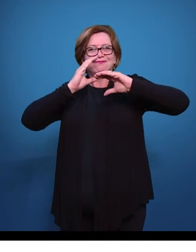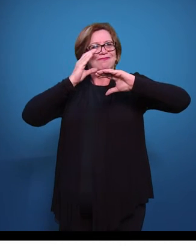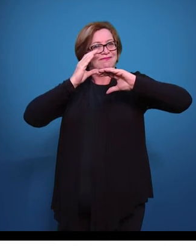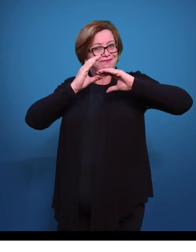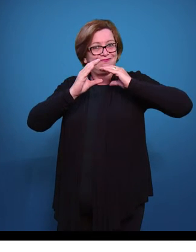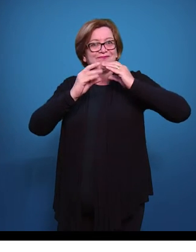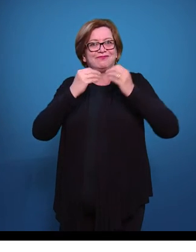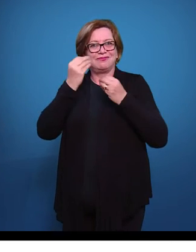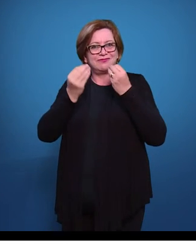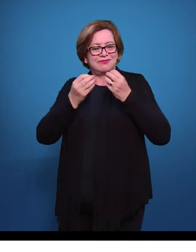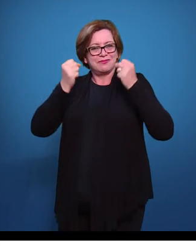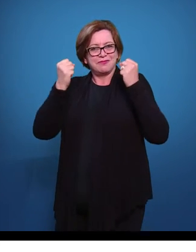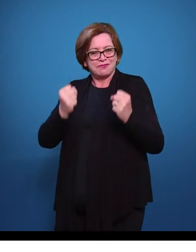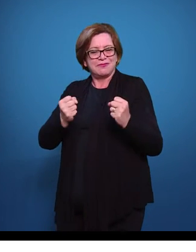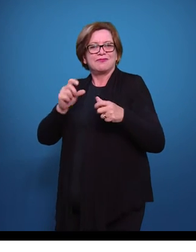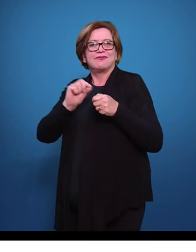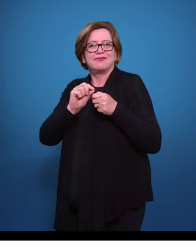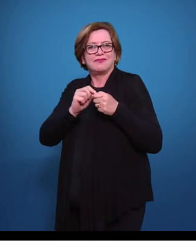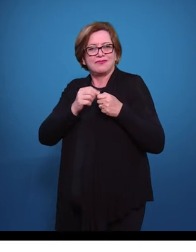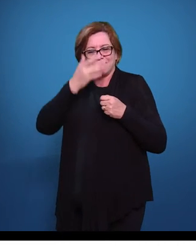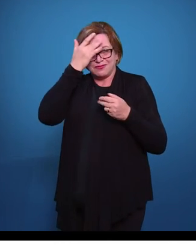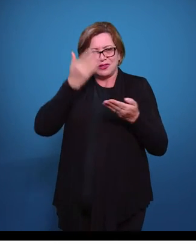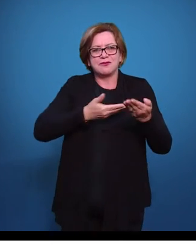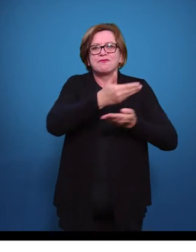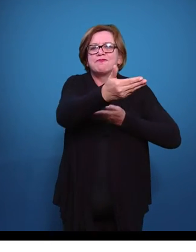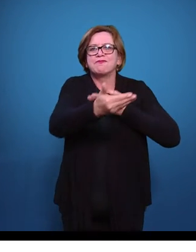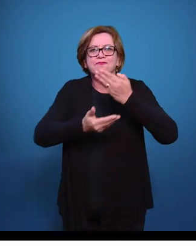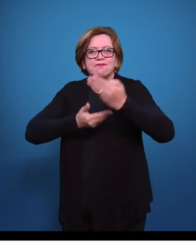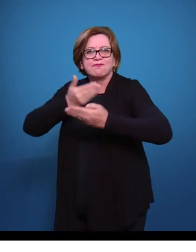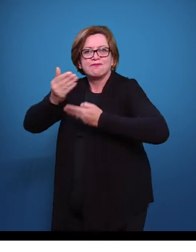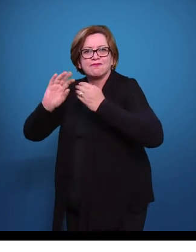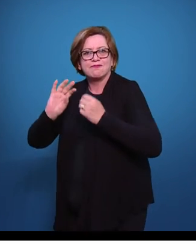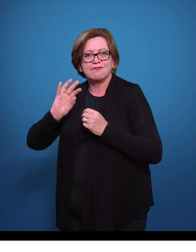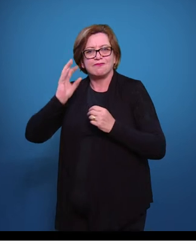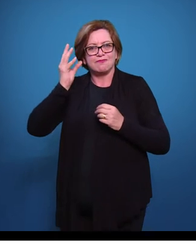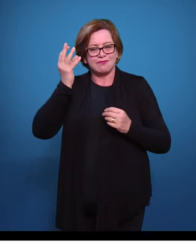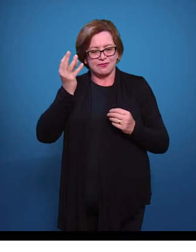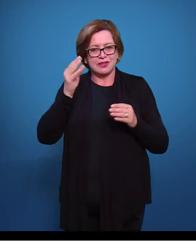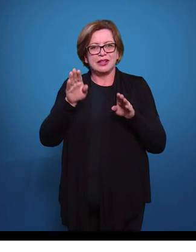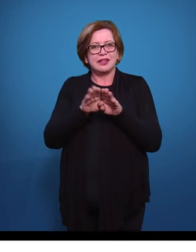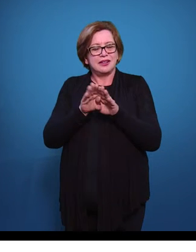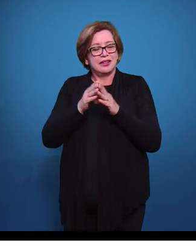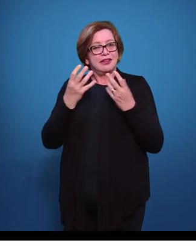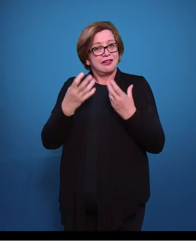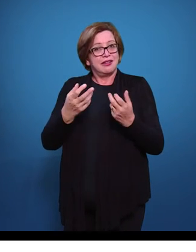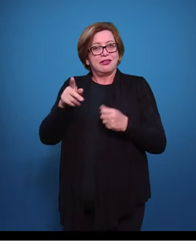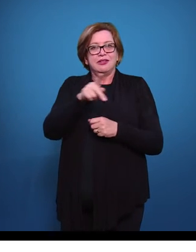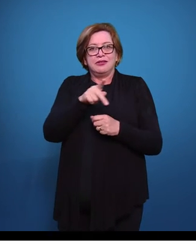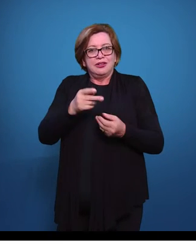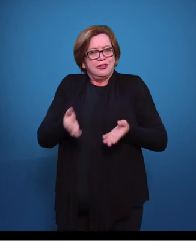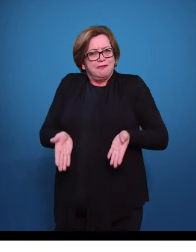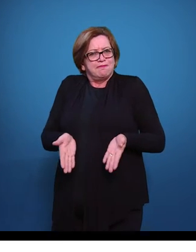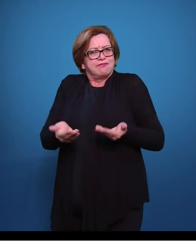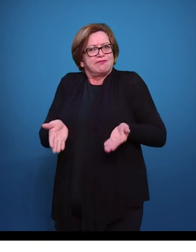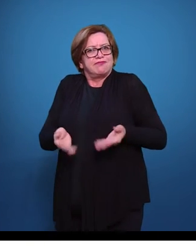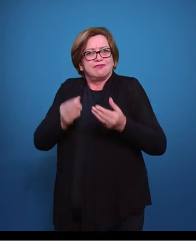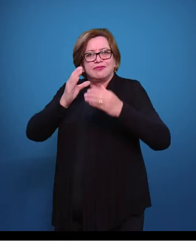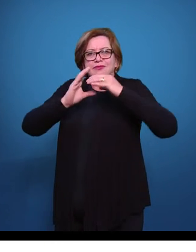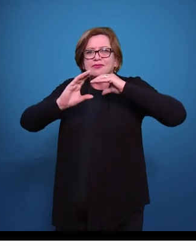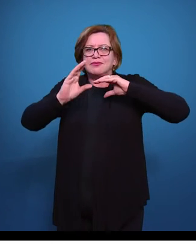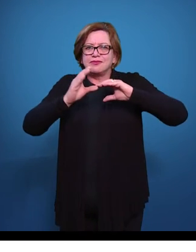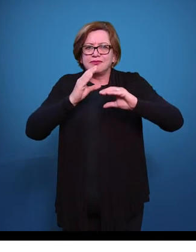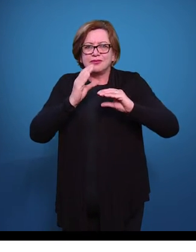que os envolvidos estejam em constante interação em que o professor se espera que ele seja um instigador da comunicação